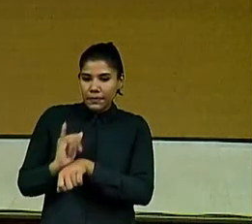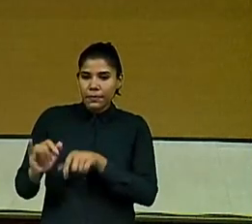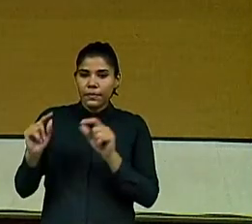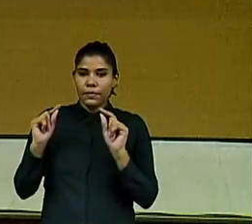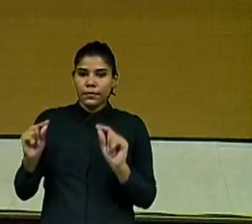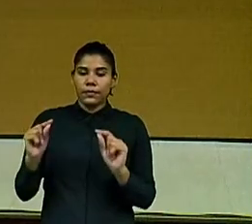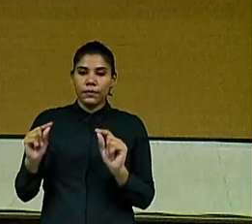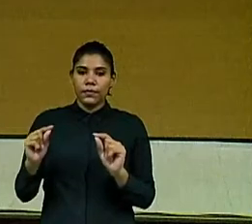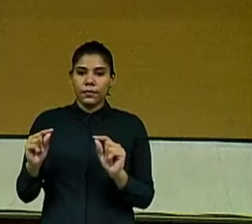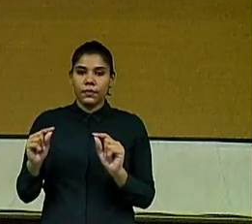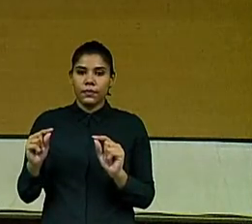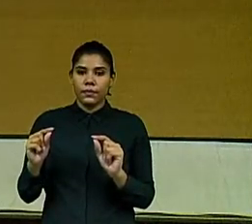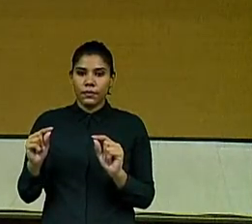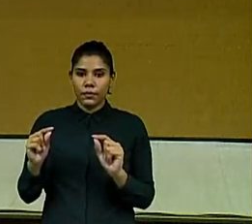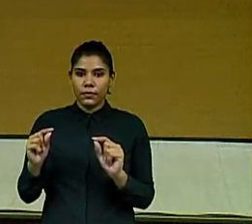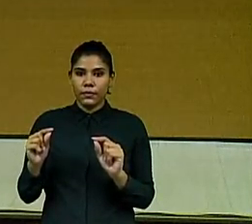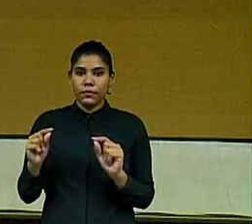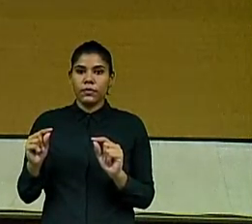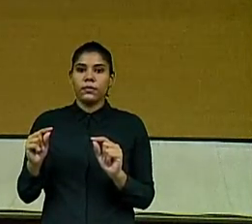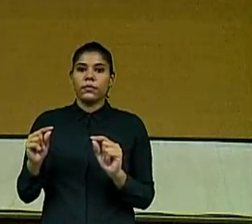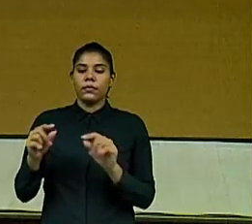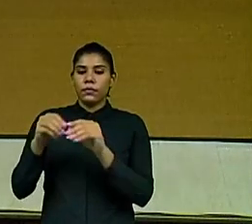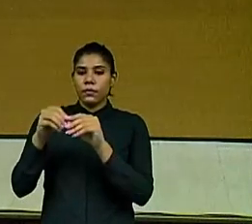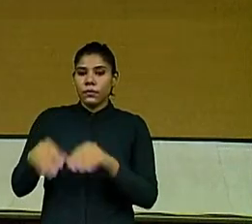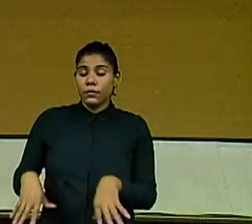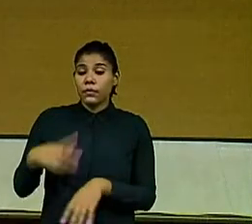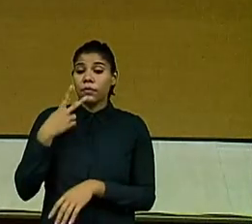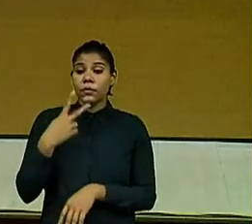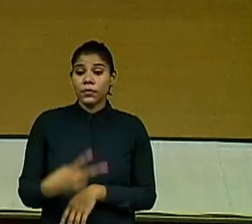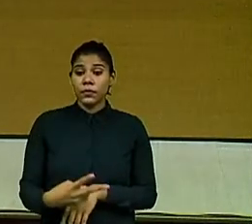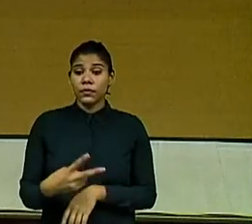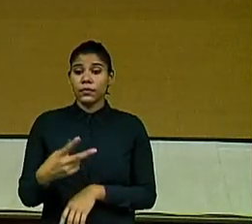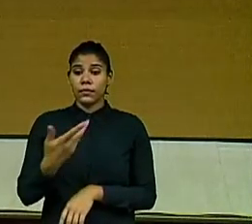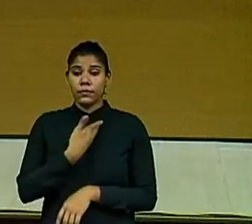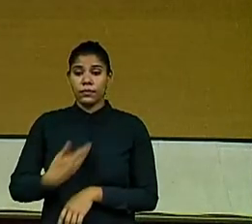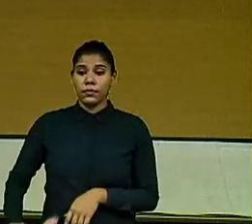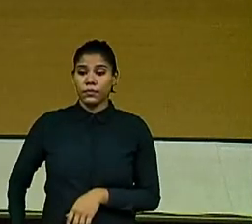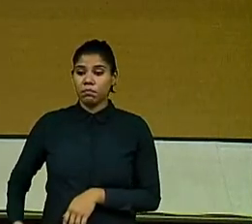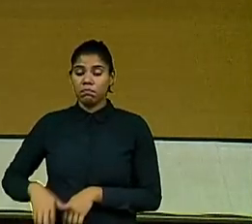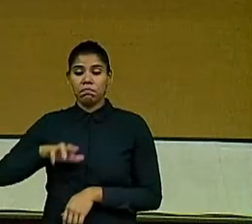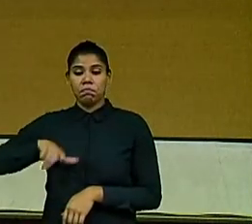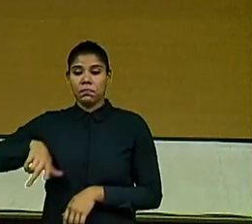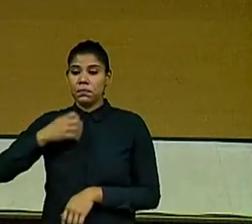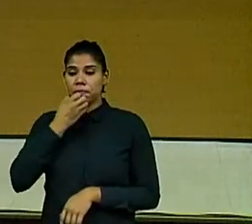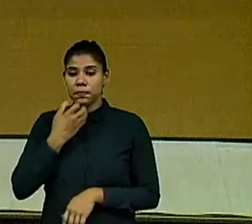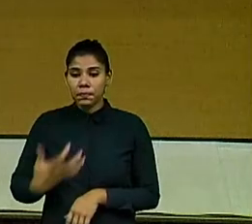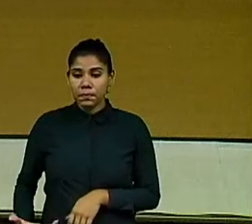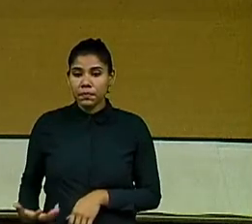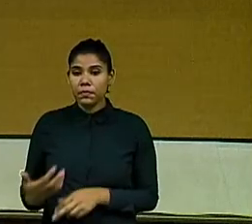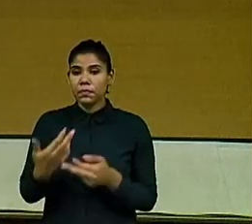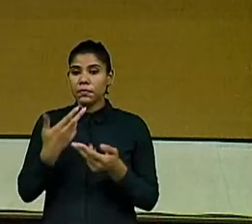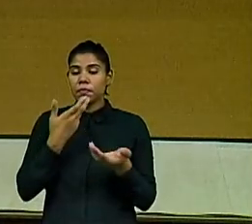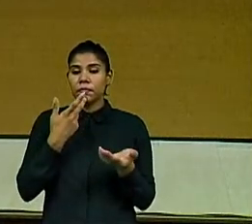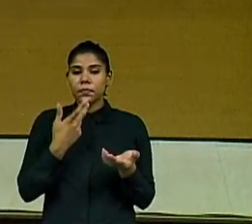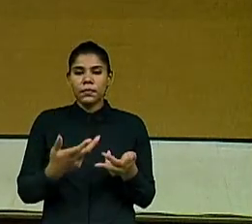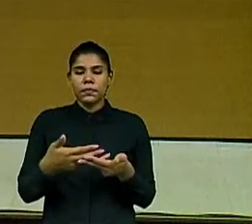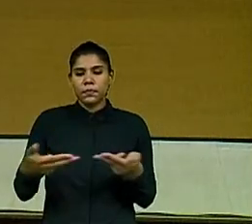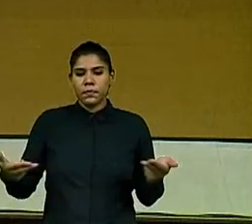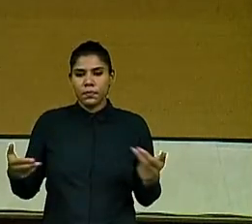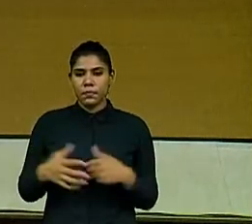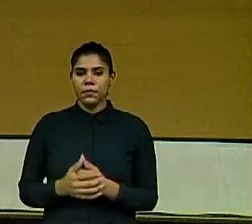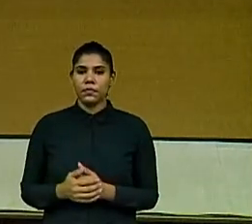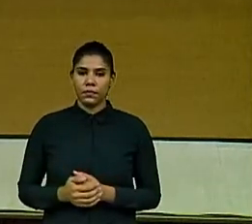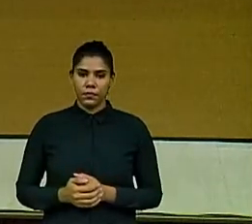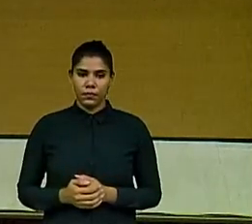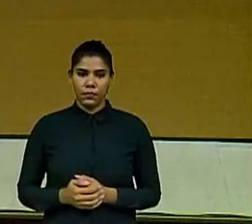desqualificar a sua gestão para descolorificar o seu governo né enfim isso se vê numa